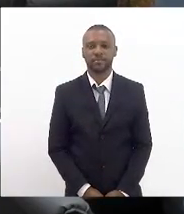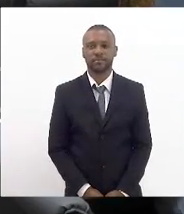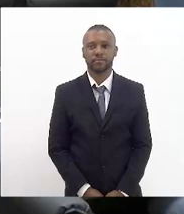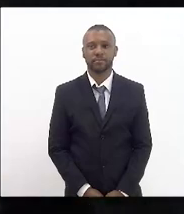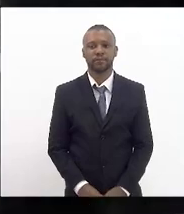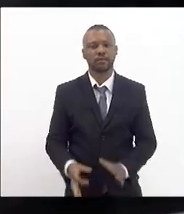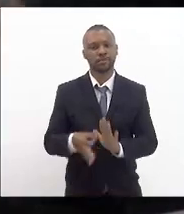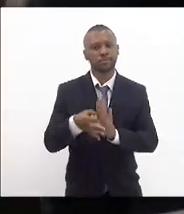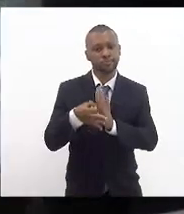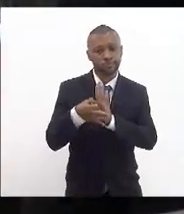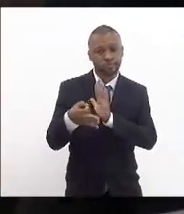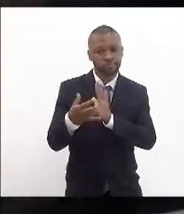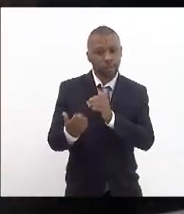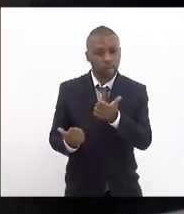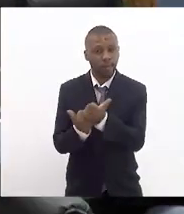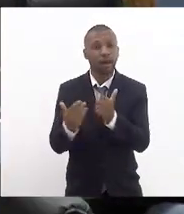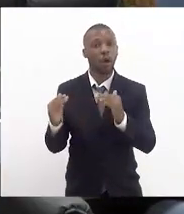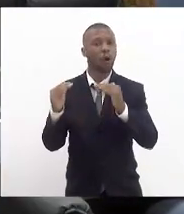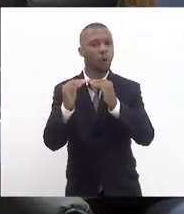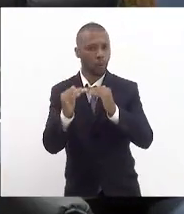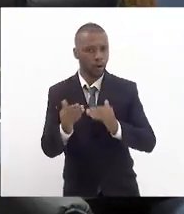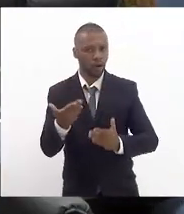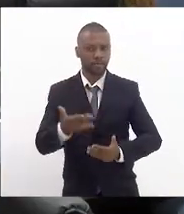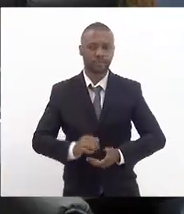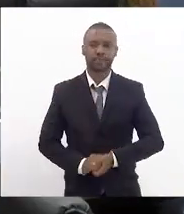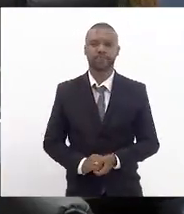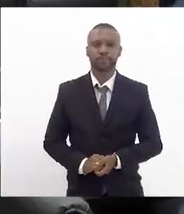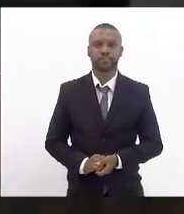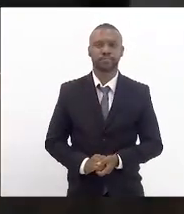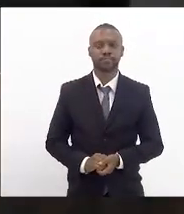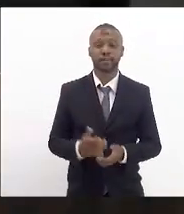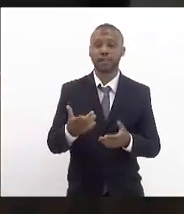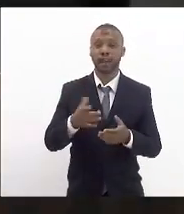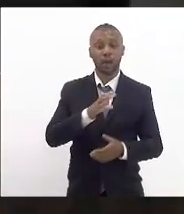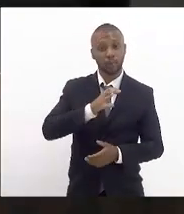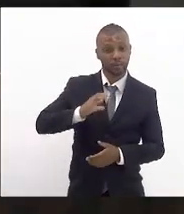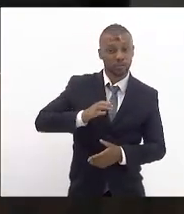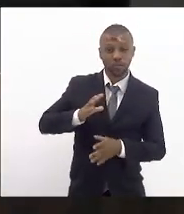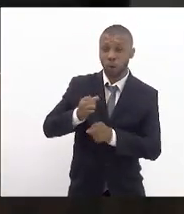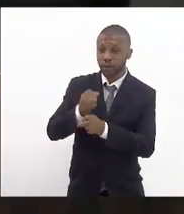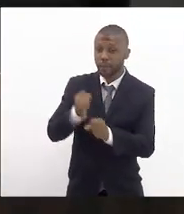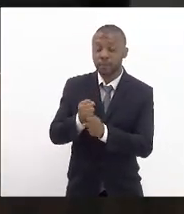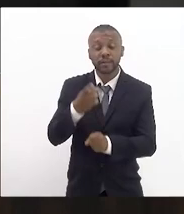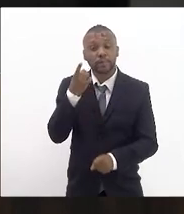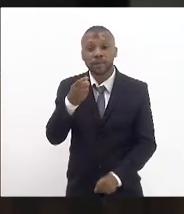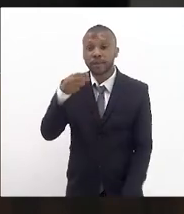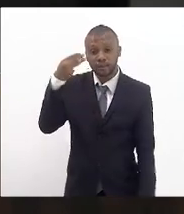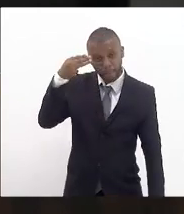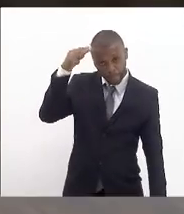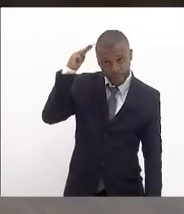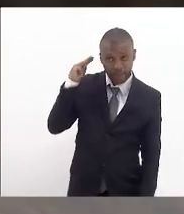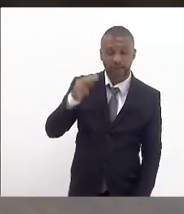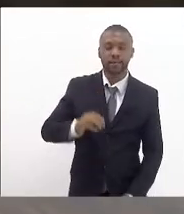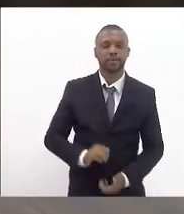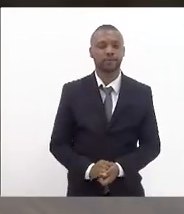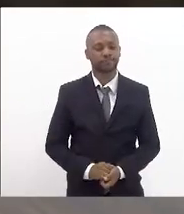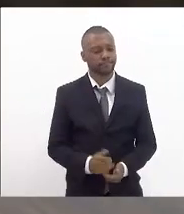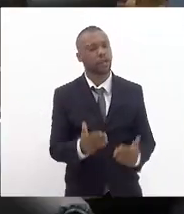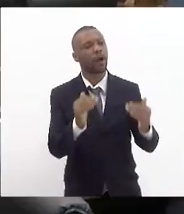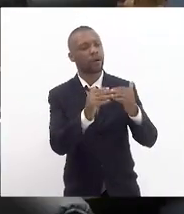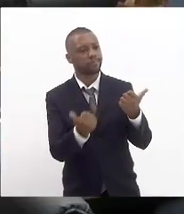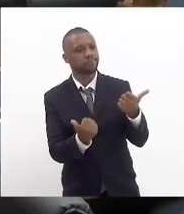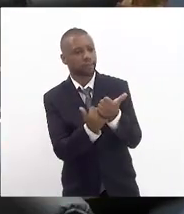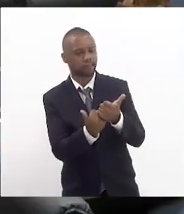Parecer no mérito é favorável. Pela Comissão de Orçamento, deputado Márcio Pacheco. Favorável.